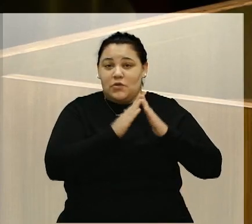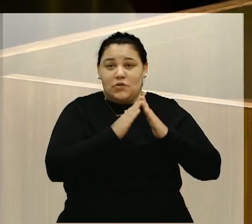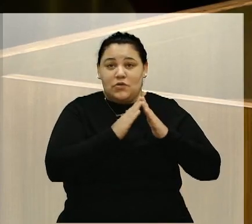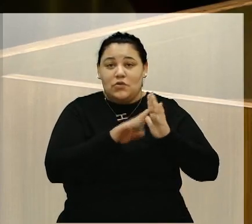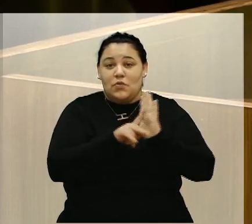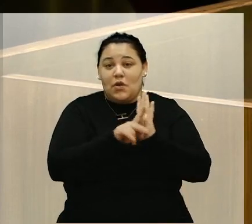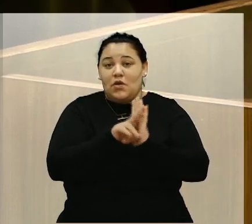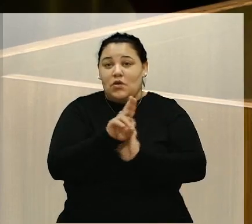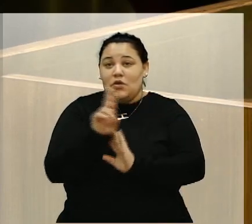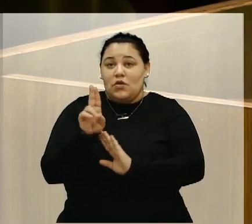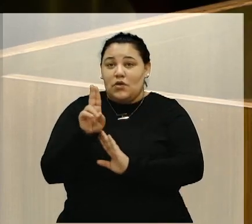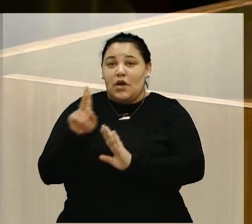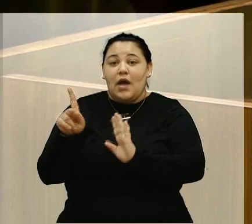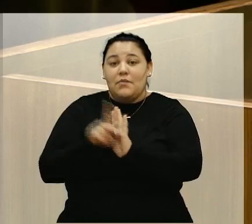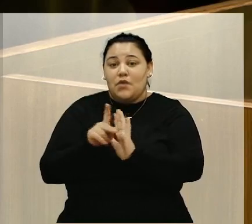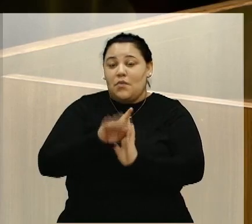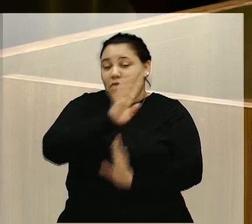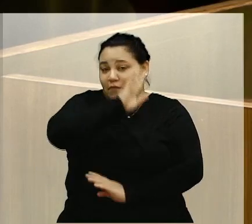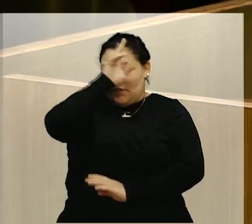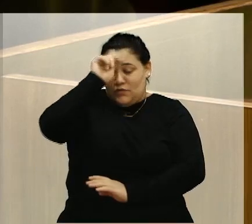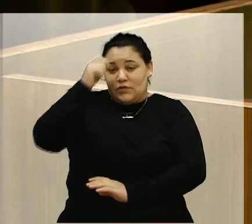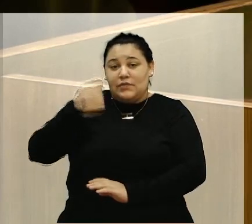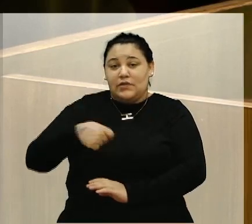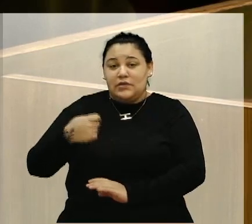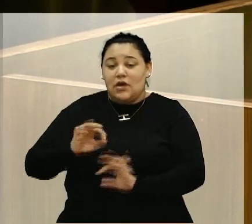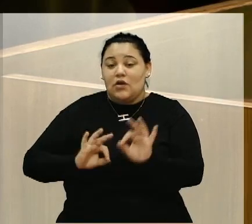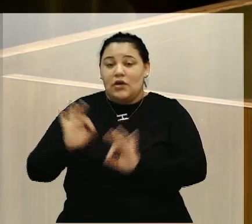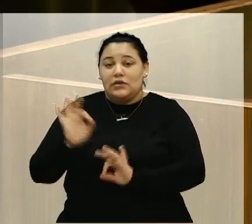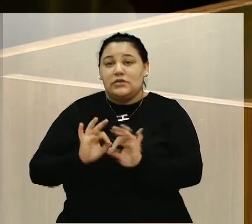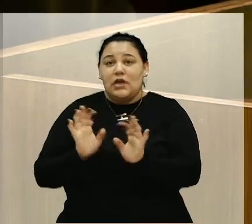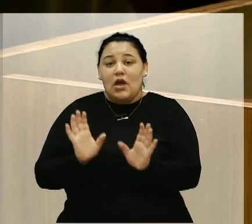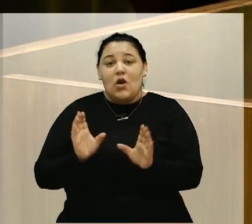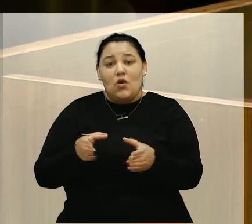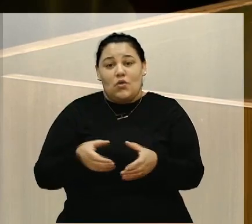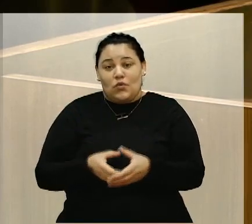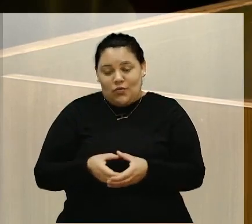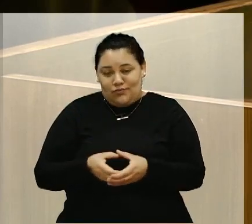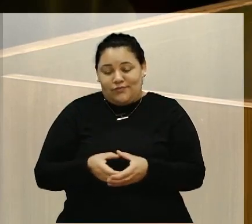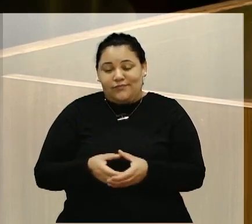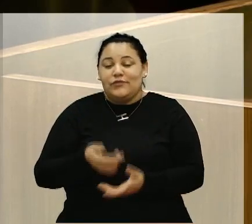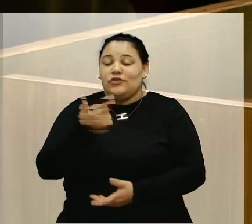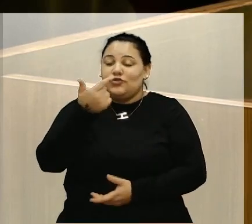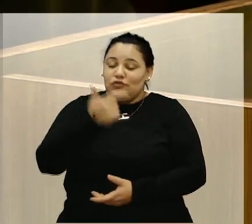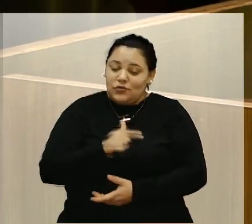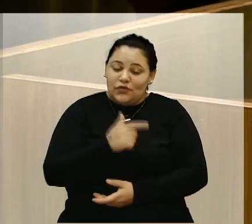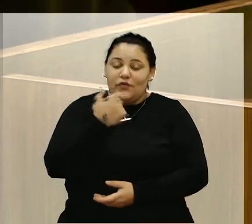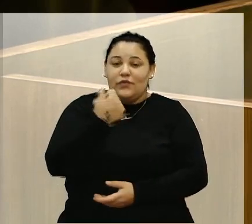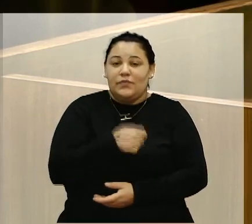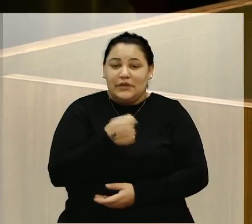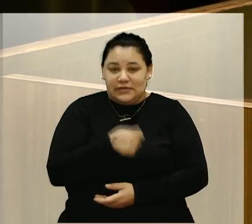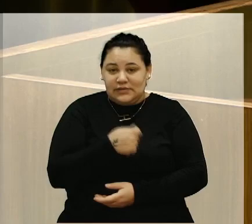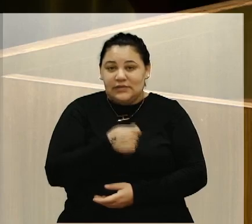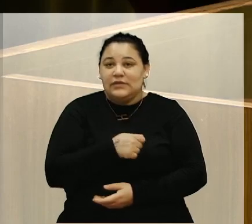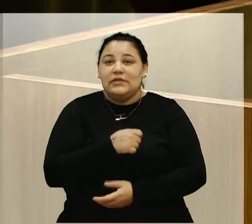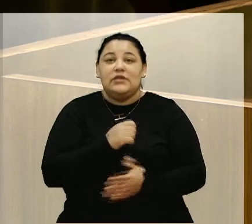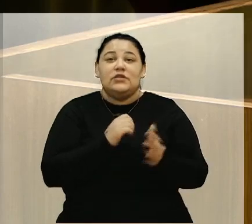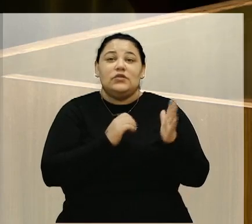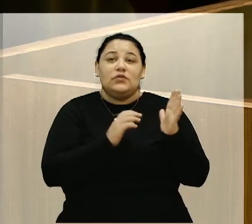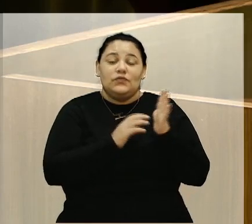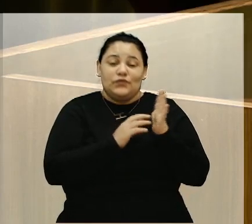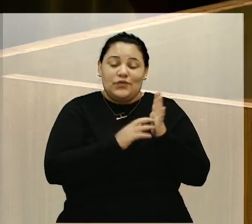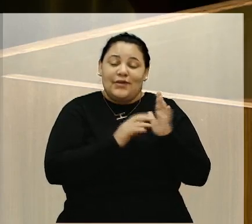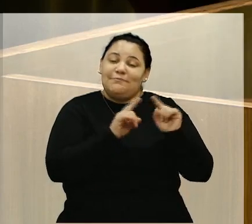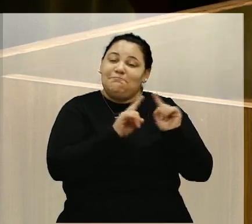própria Prefeitura tem que montar uma equipe. De novo, nós precisaremos dos servidores, né, das servidoras municipais,